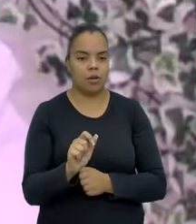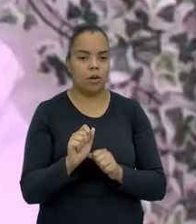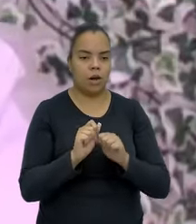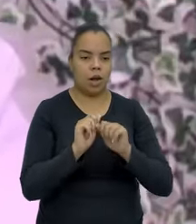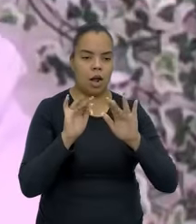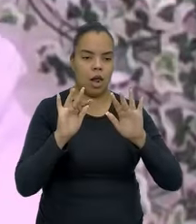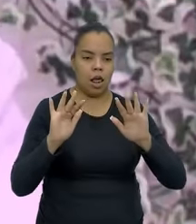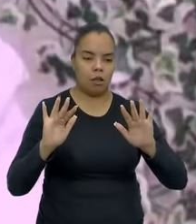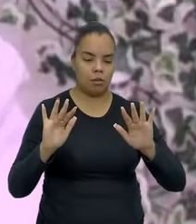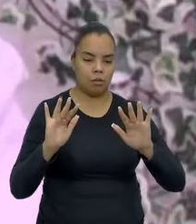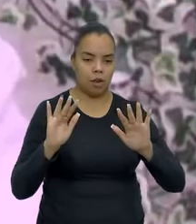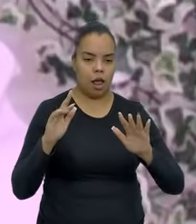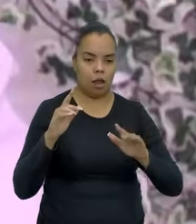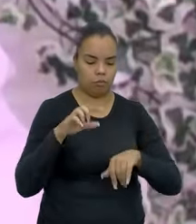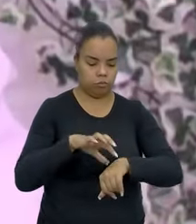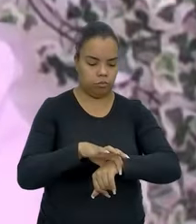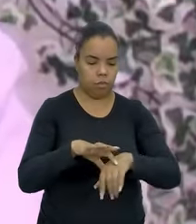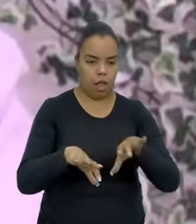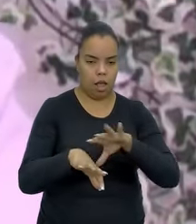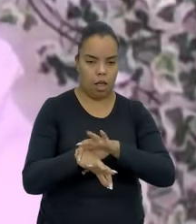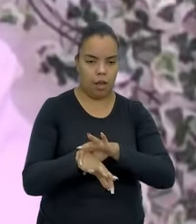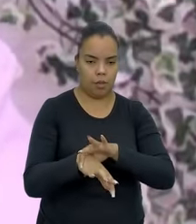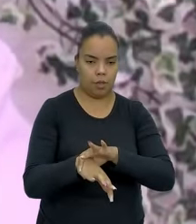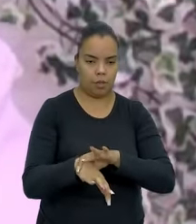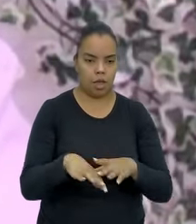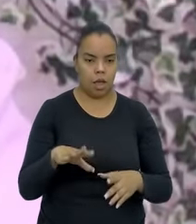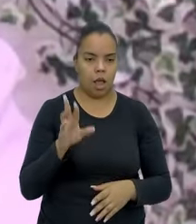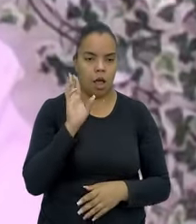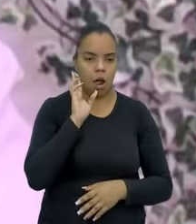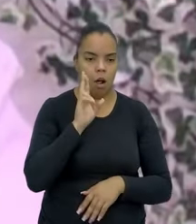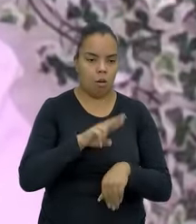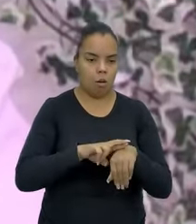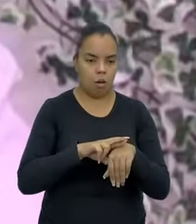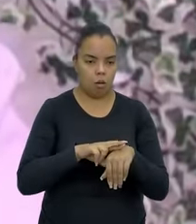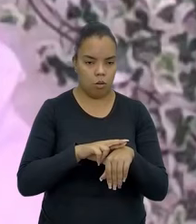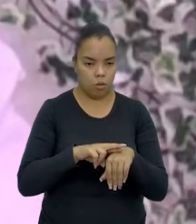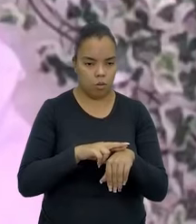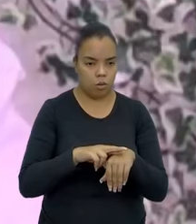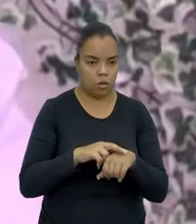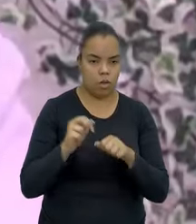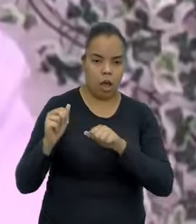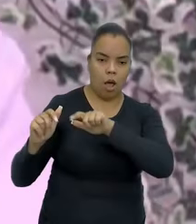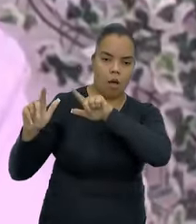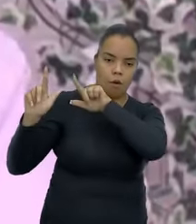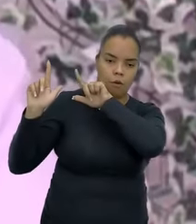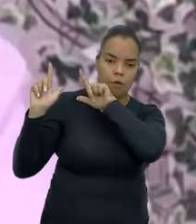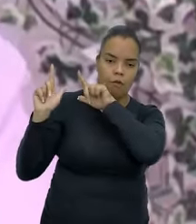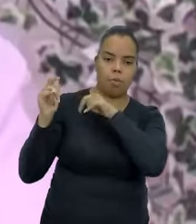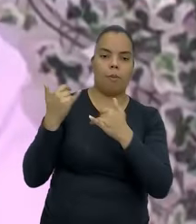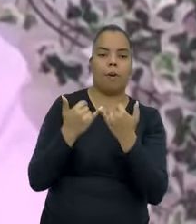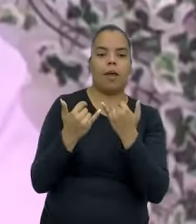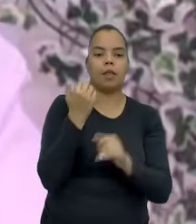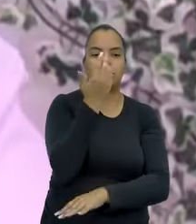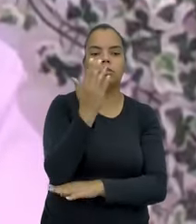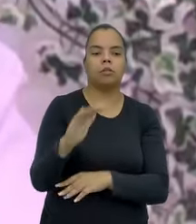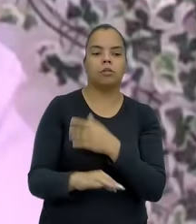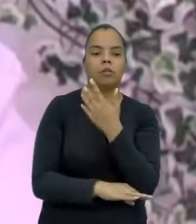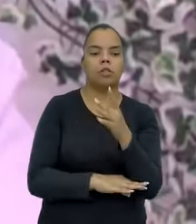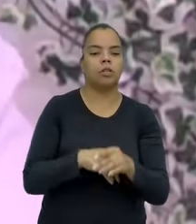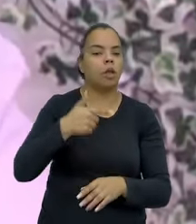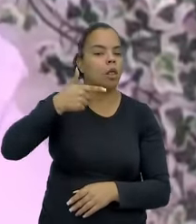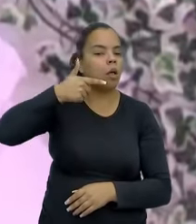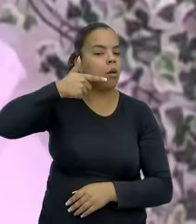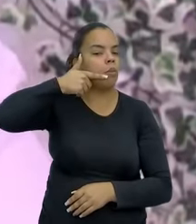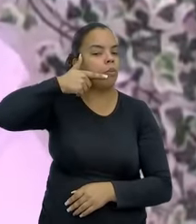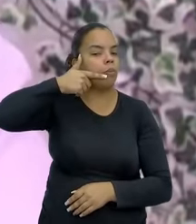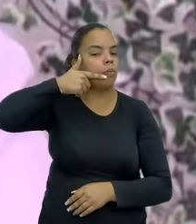Claro ao fundo aqui eu tenho um quadro um quadro artificial parecendo um jardim e usando o